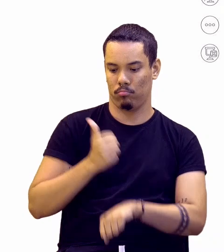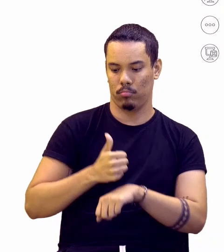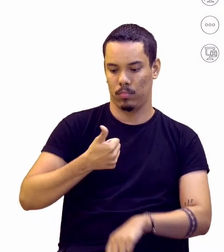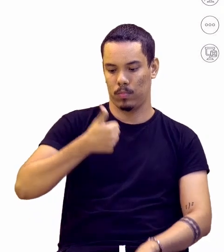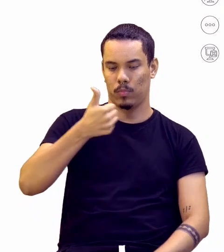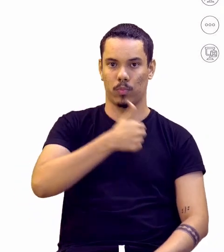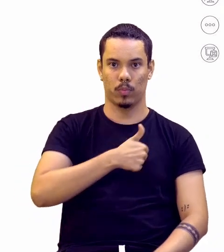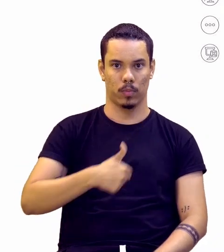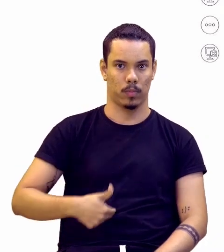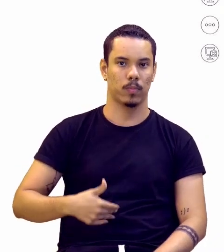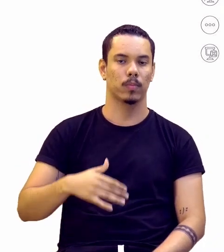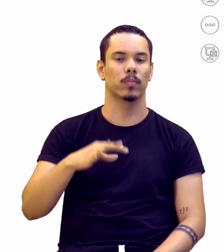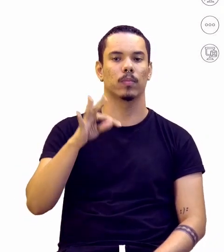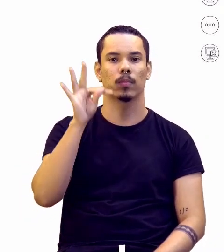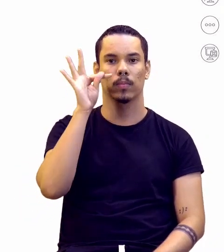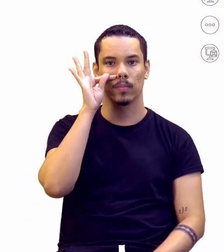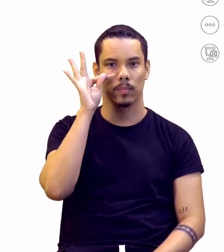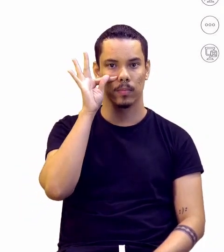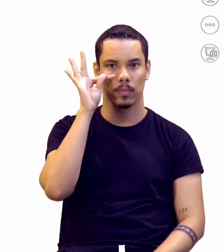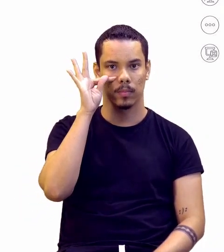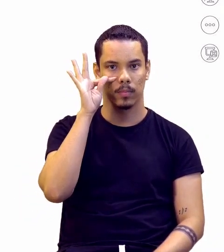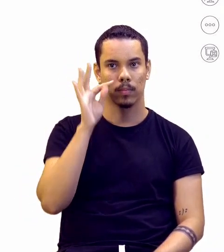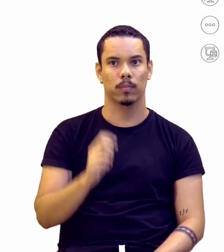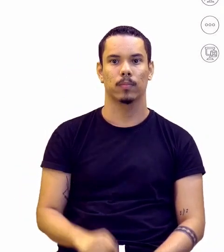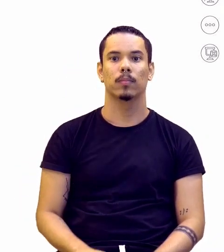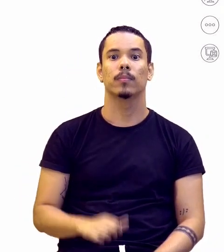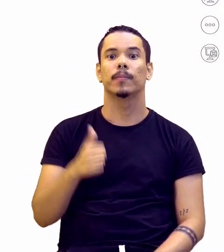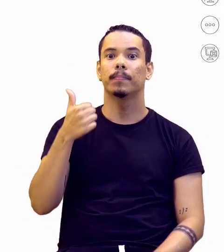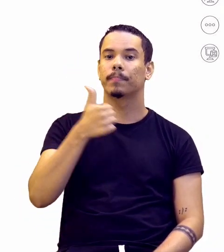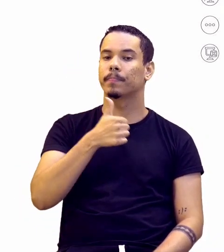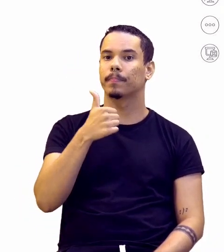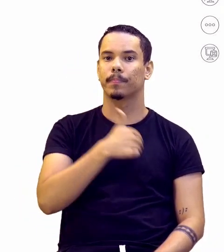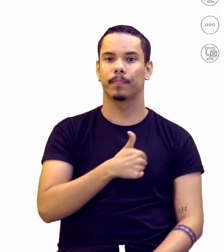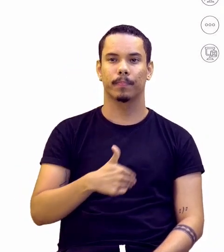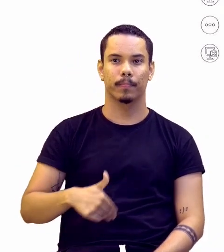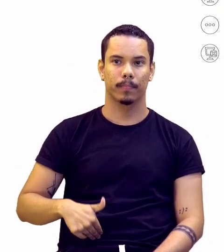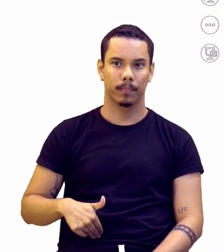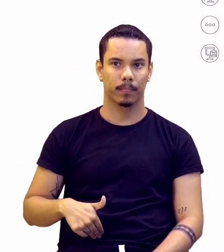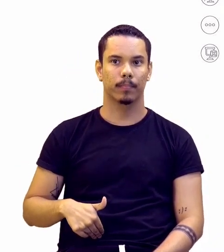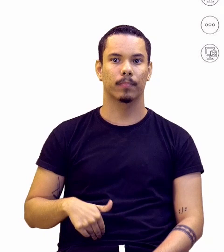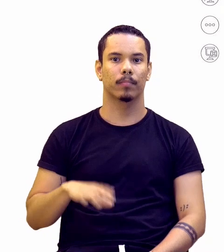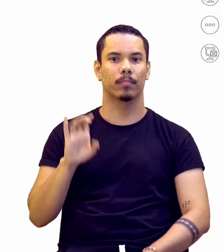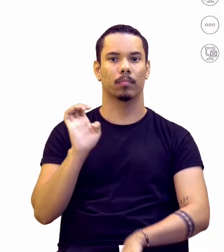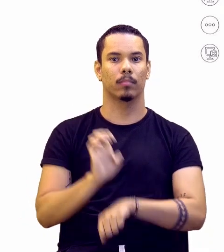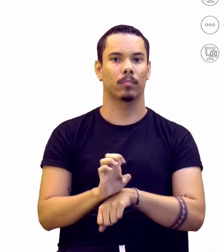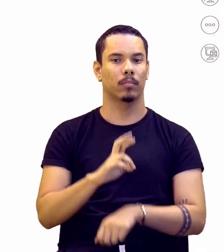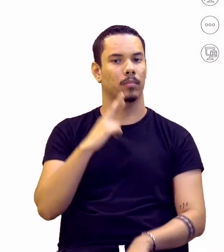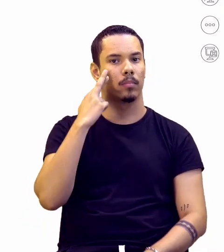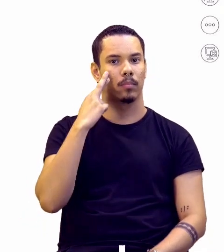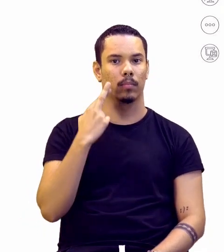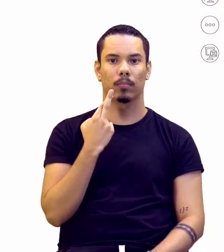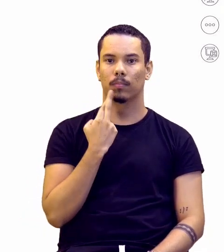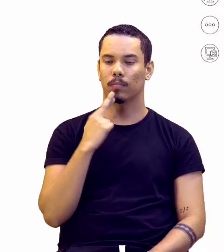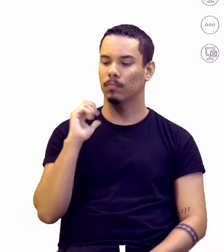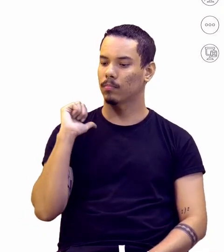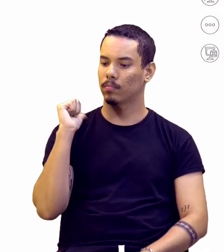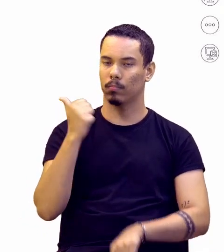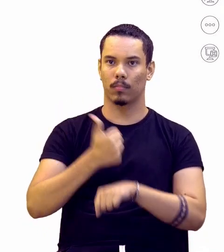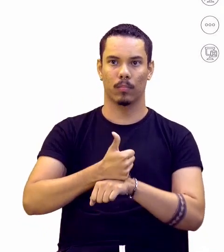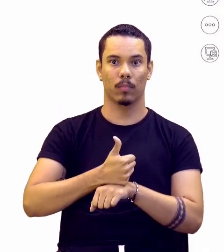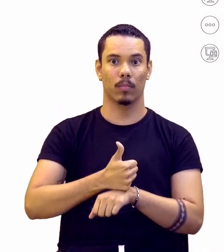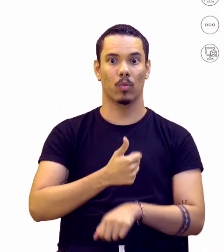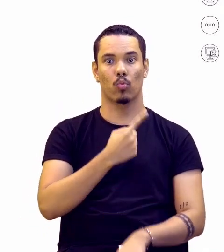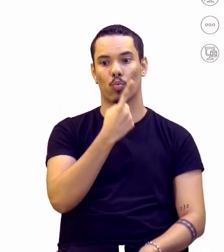Jorge Teixeira de Oliveira, ou seja, o primeiro governador do estado de Rondônia e o